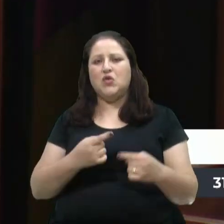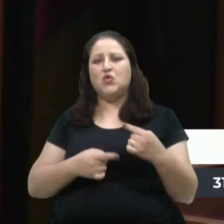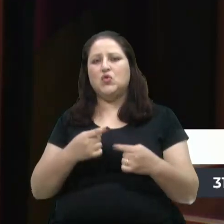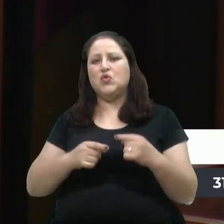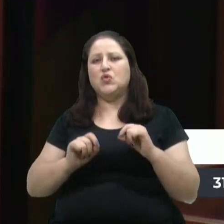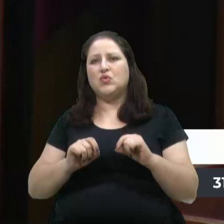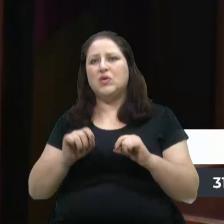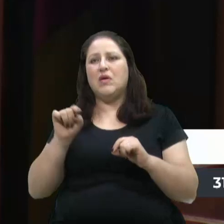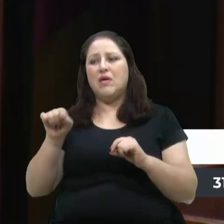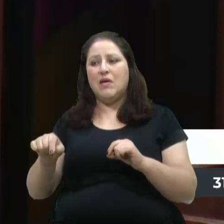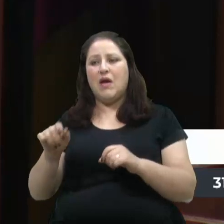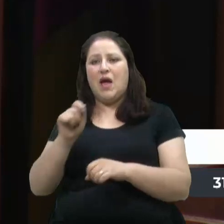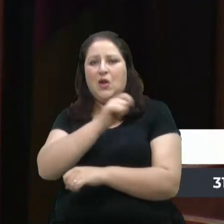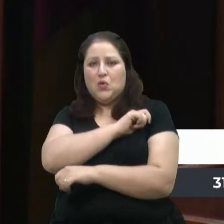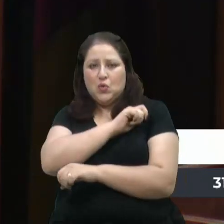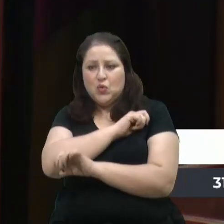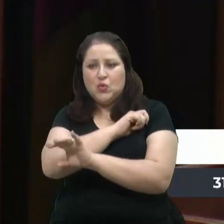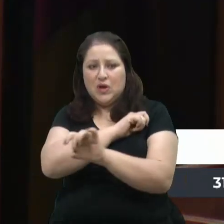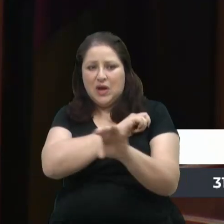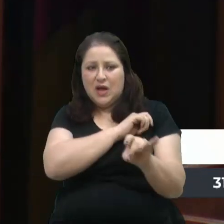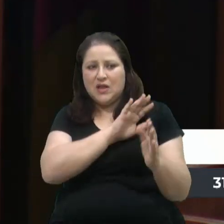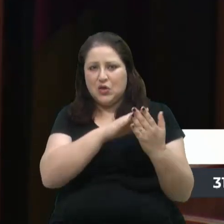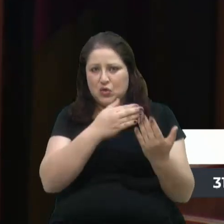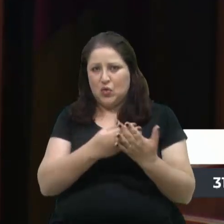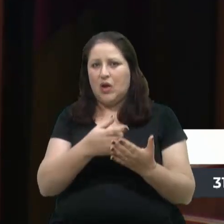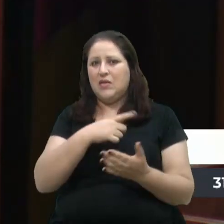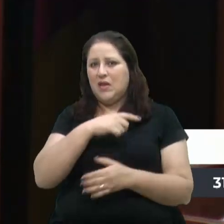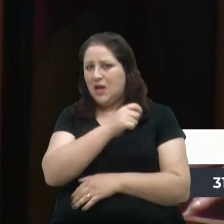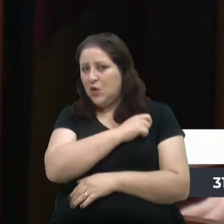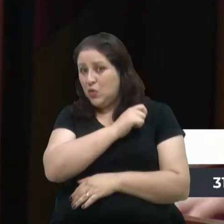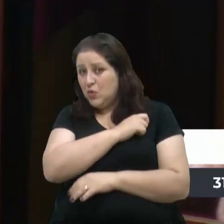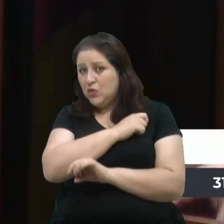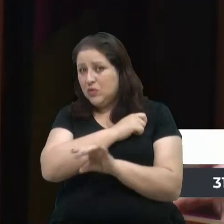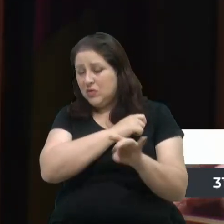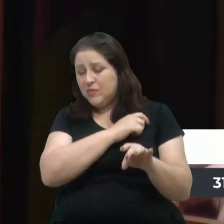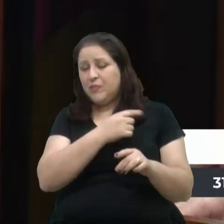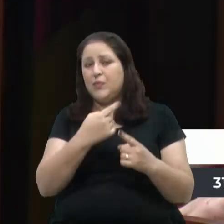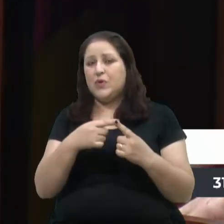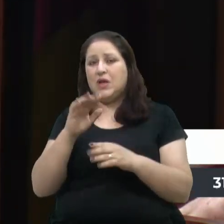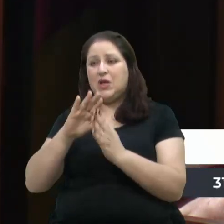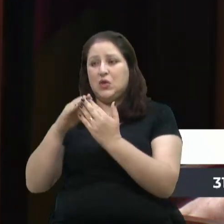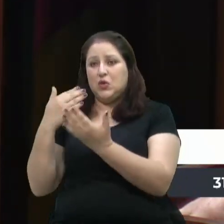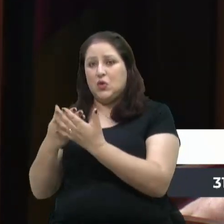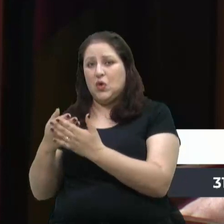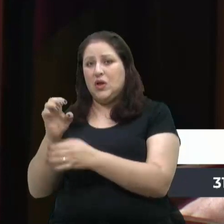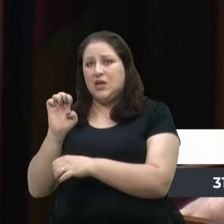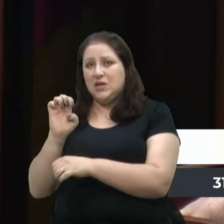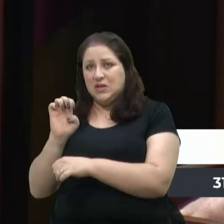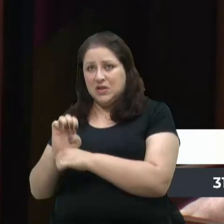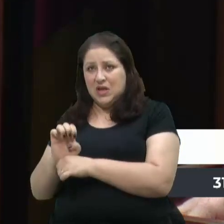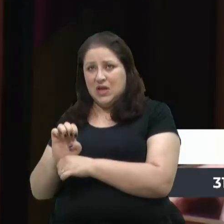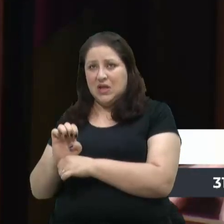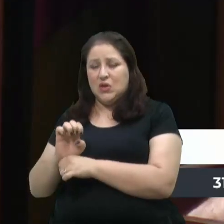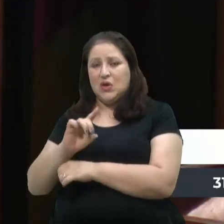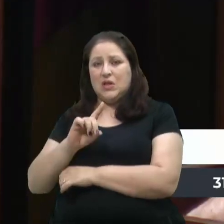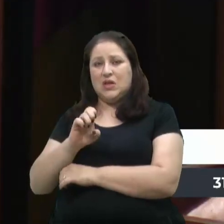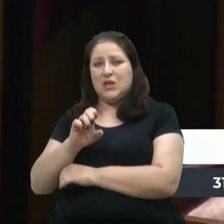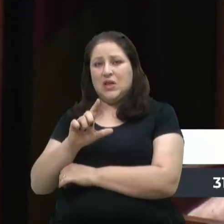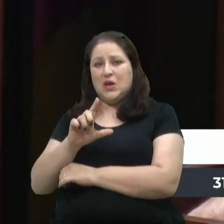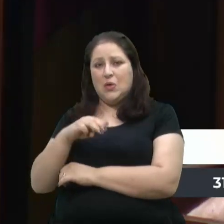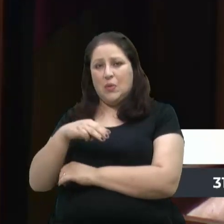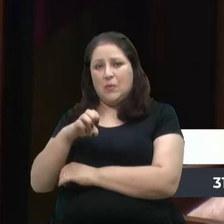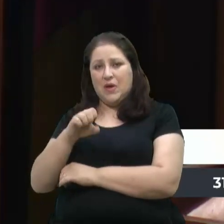todas essas escolas na medida que a escola do estado Renato deu mês e tem problema sucessivos